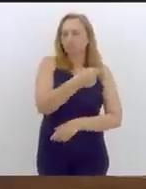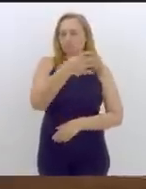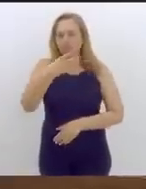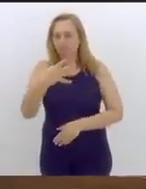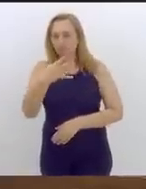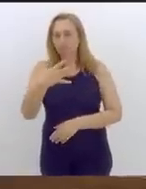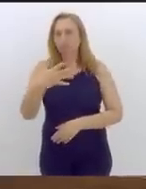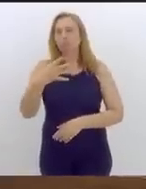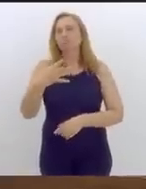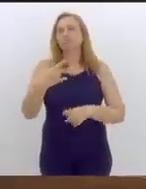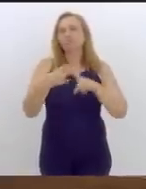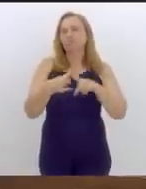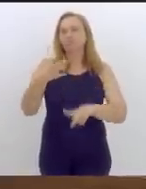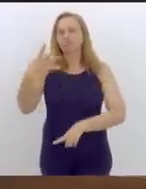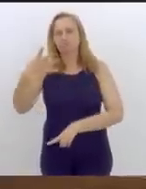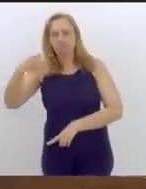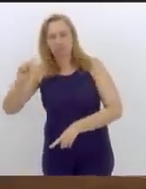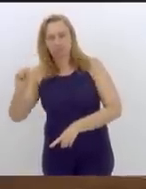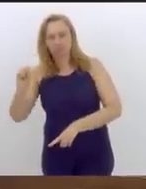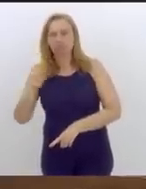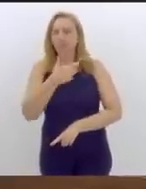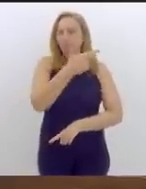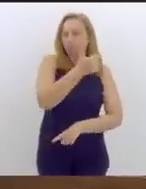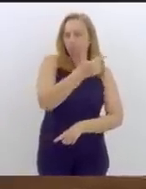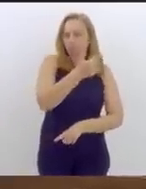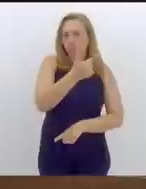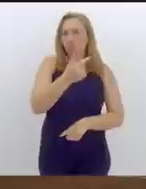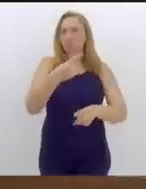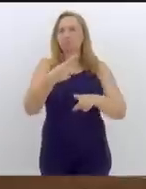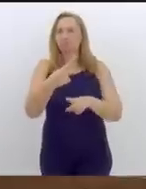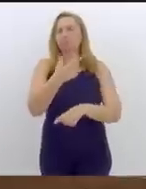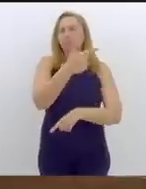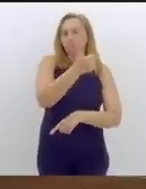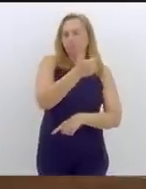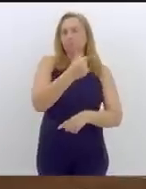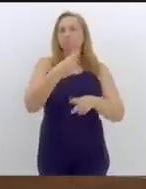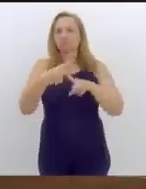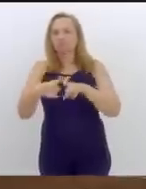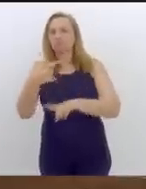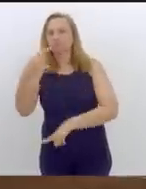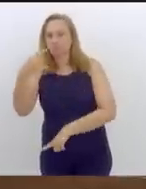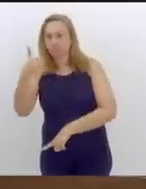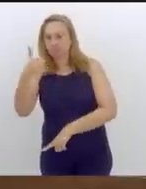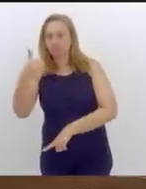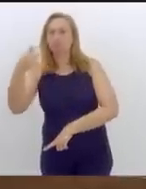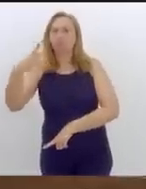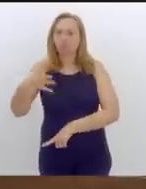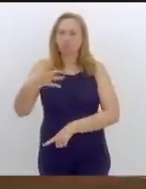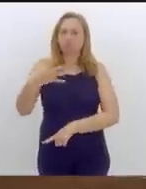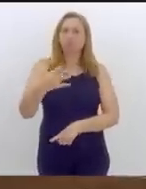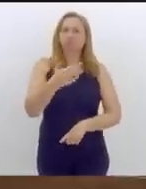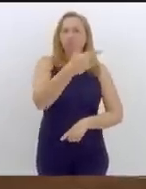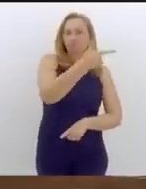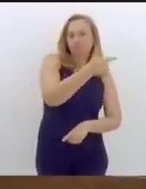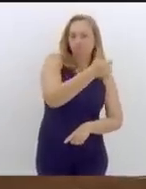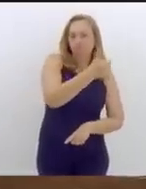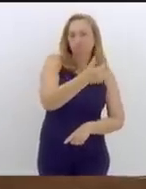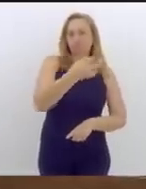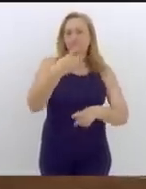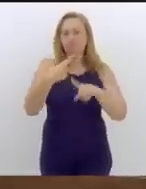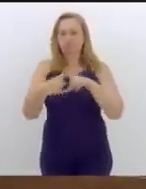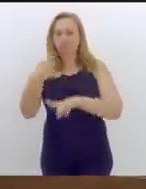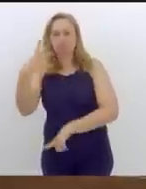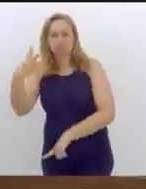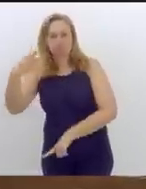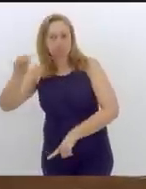e 12 por 48 né 12 por 24 e 12 por 48 Marcelo